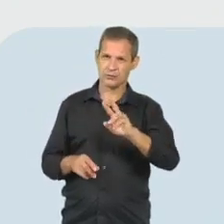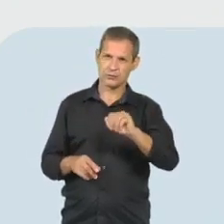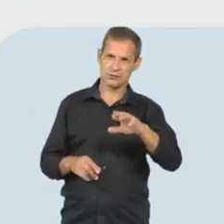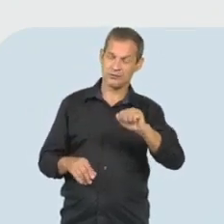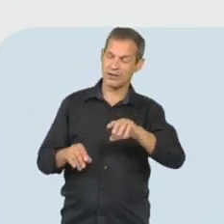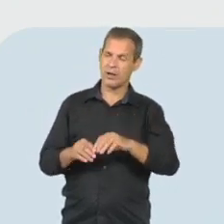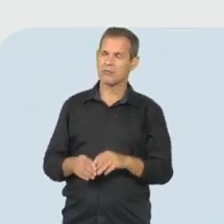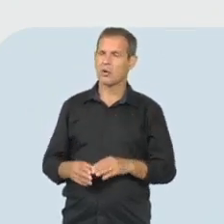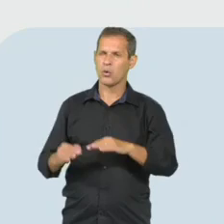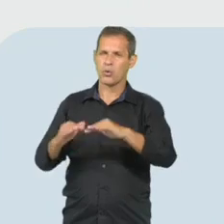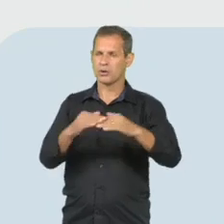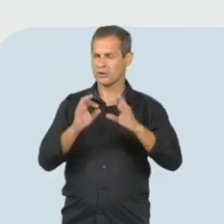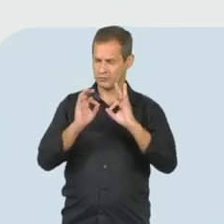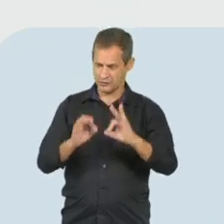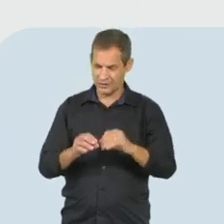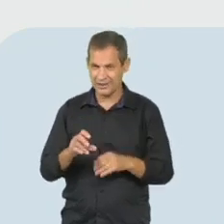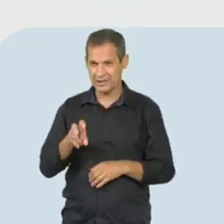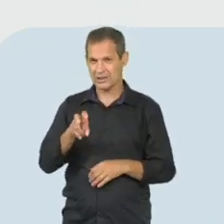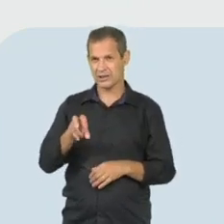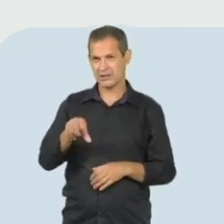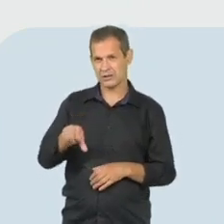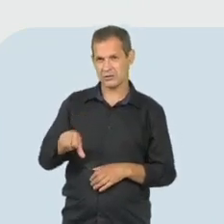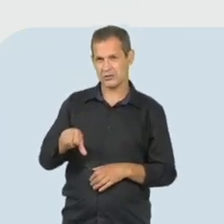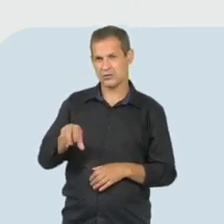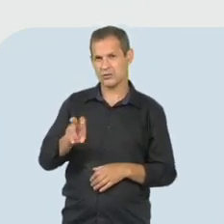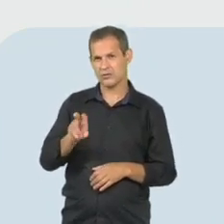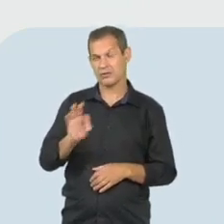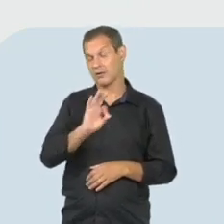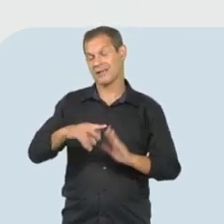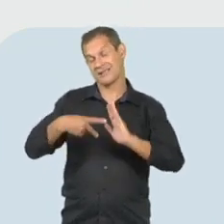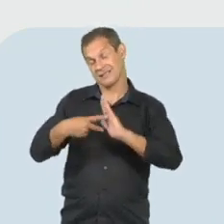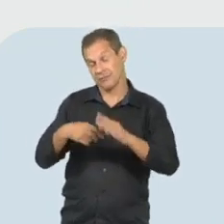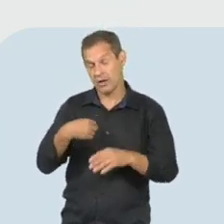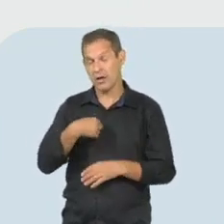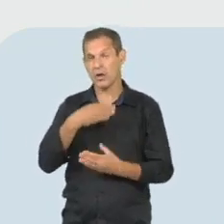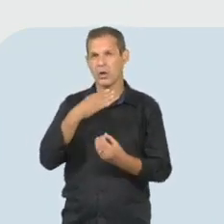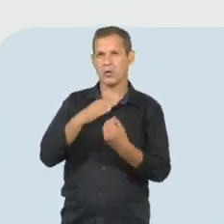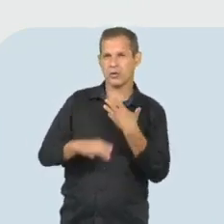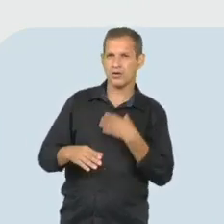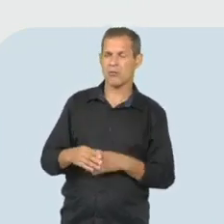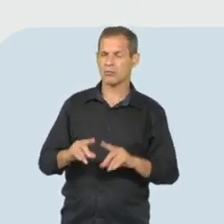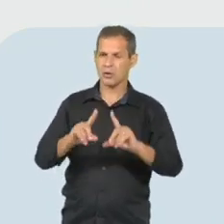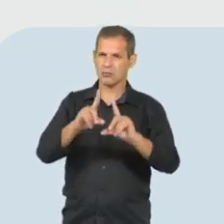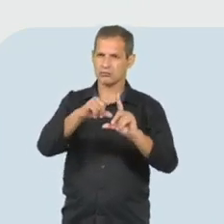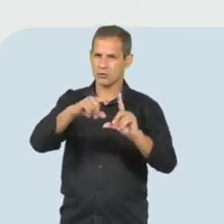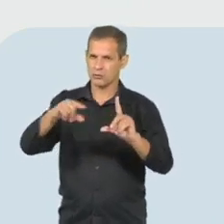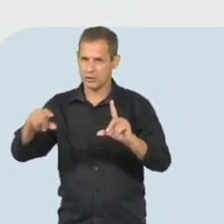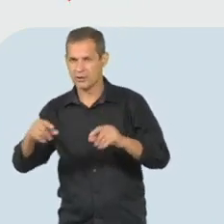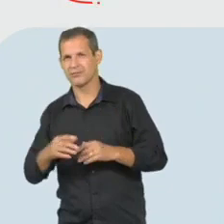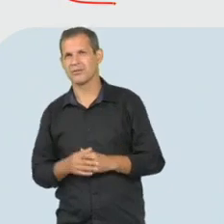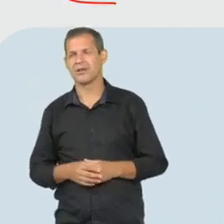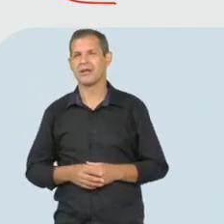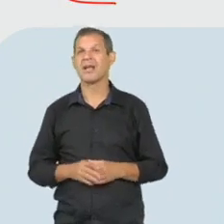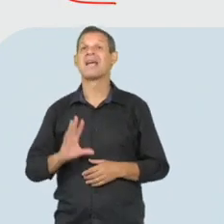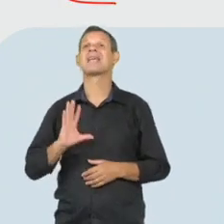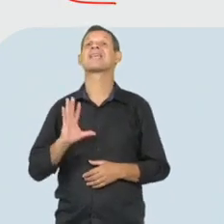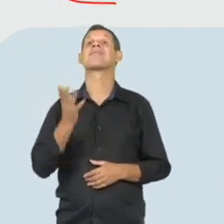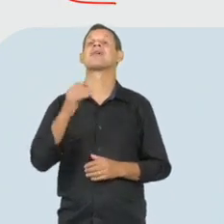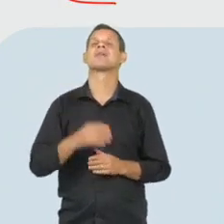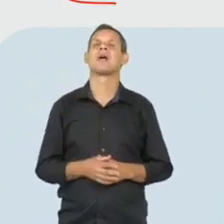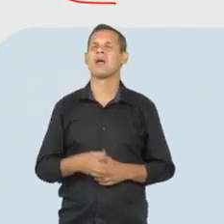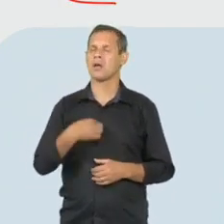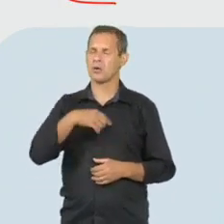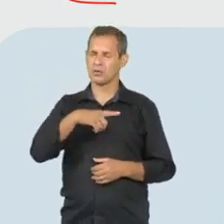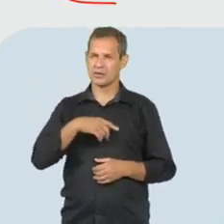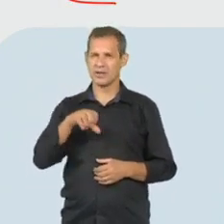nível de precisão, 95%. Isso quer dizer que quando eu gerar lá o meu gráfico, o que vai acontecer? Eu vou